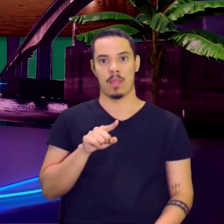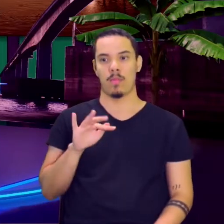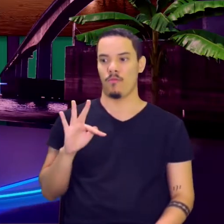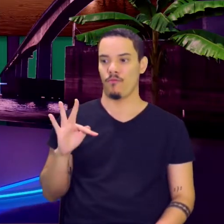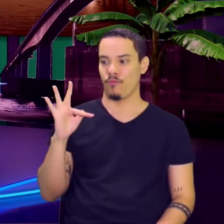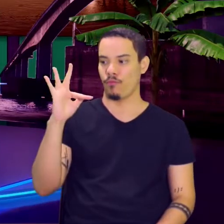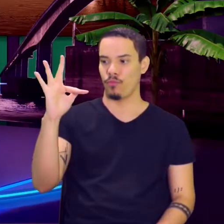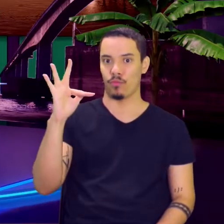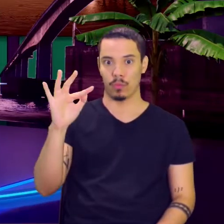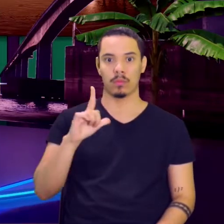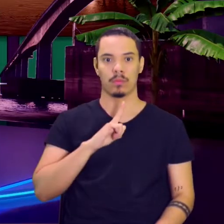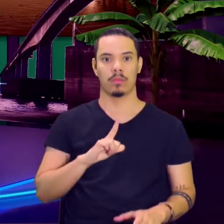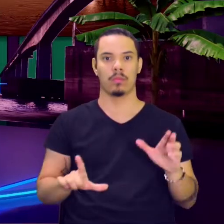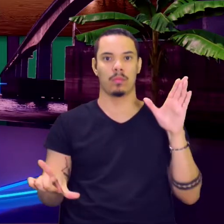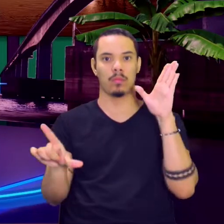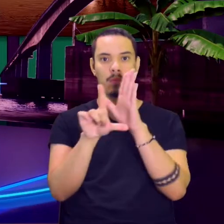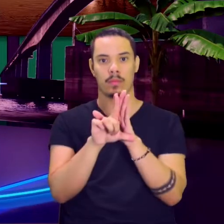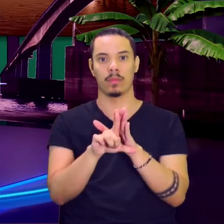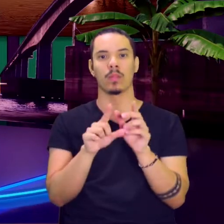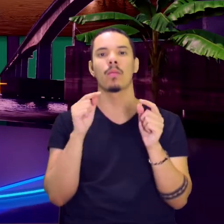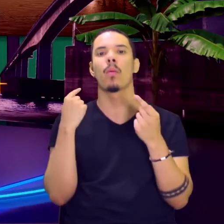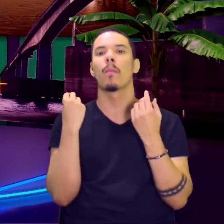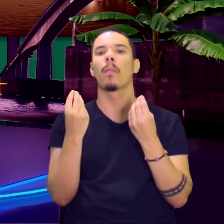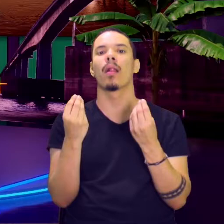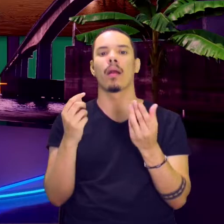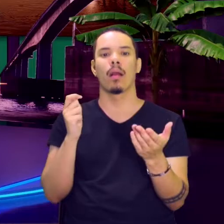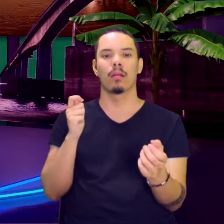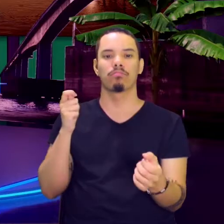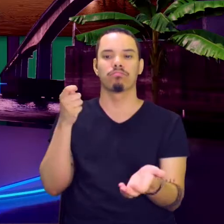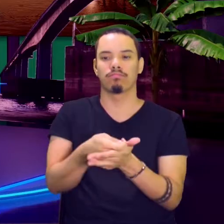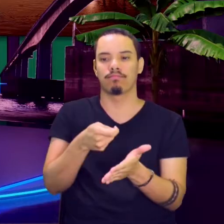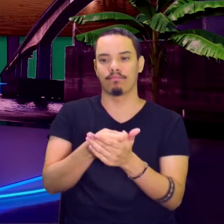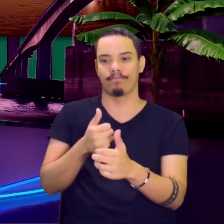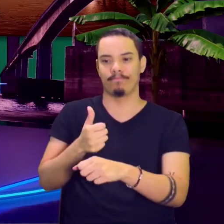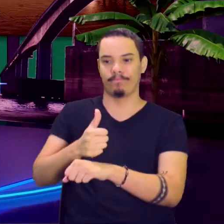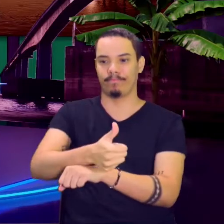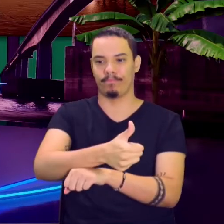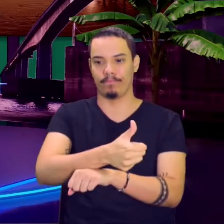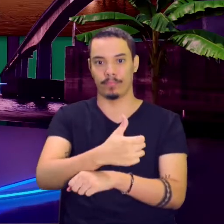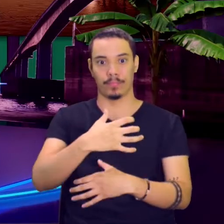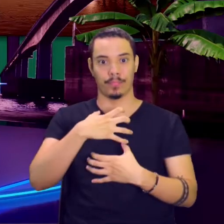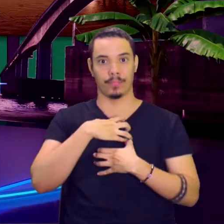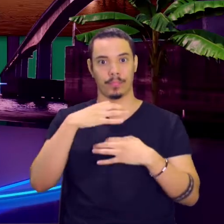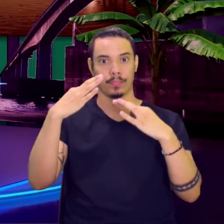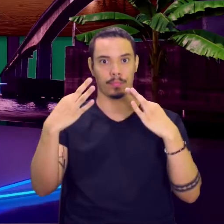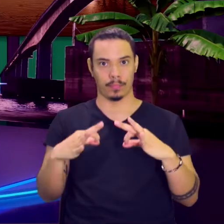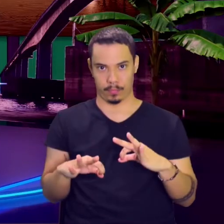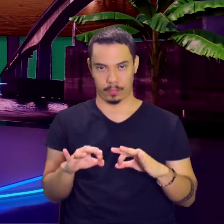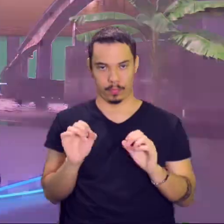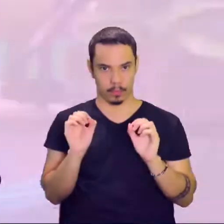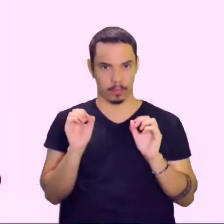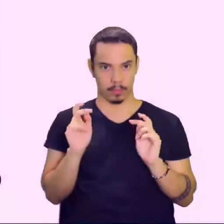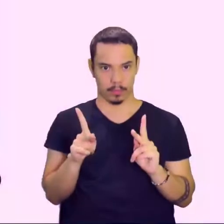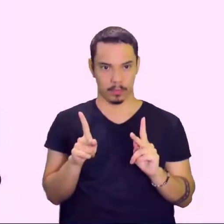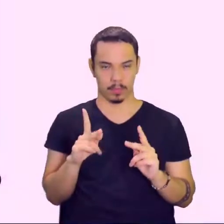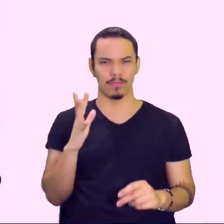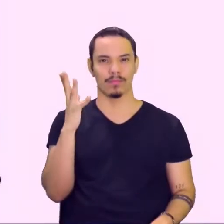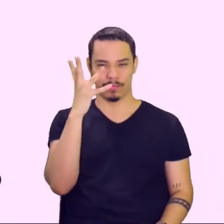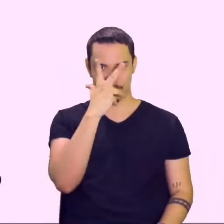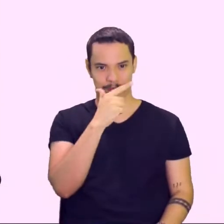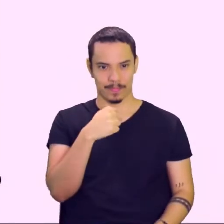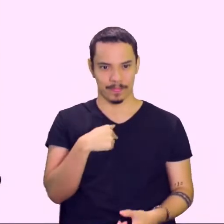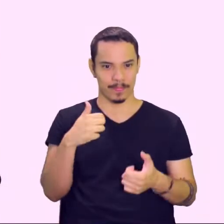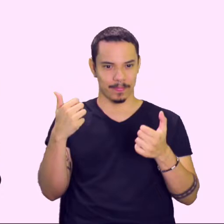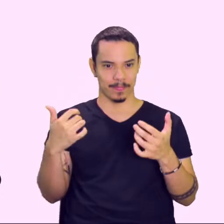que vem a lei. É Para verdade. impor que a gente faça de uma forma correta. Com certeza, né? Beleza? Vamos lá. Ficou bonito isso aí, né?